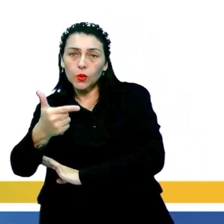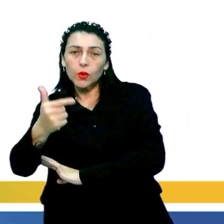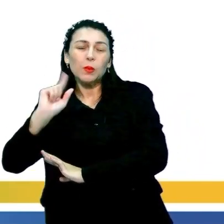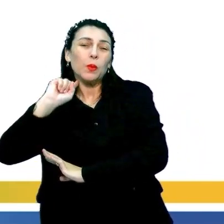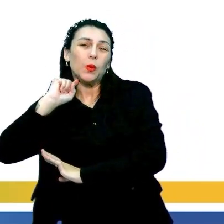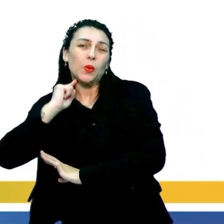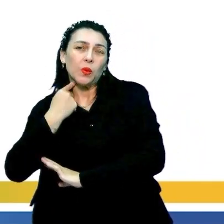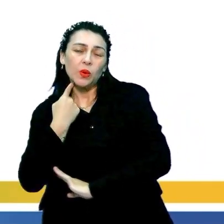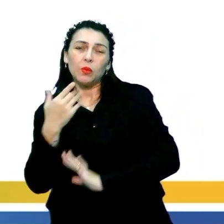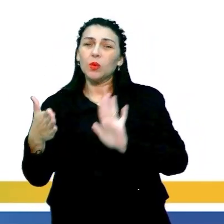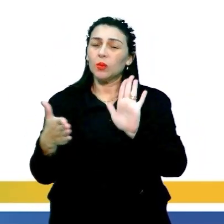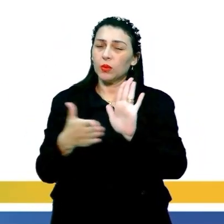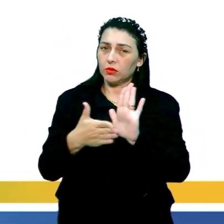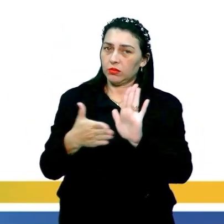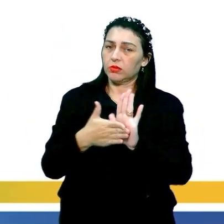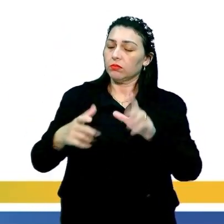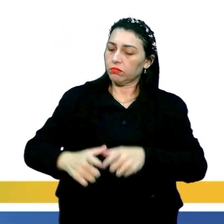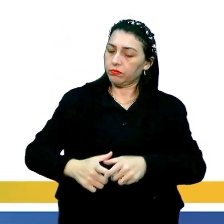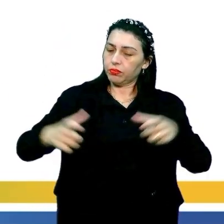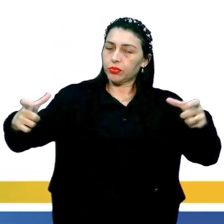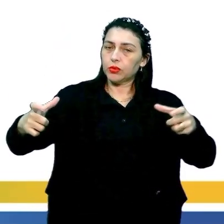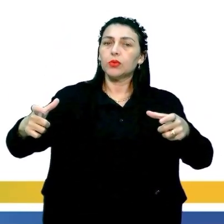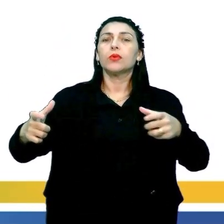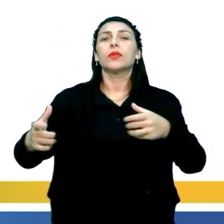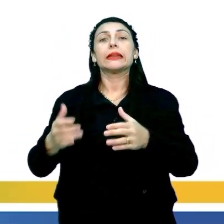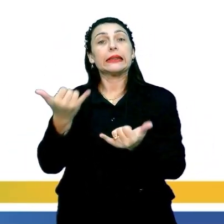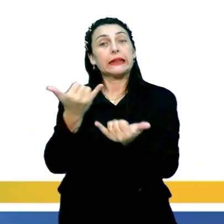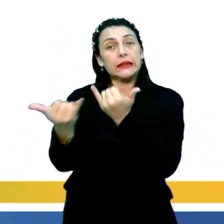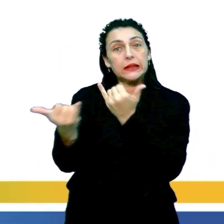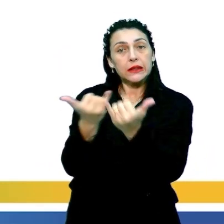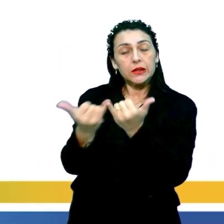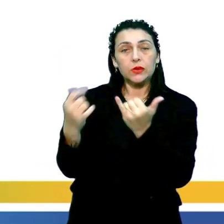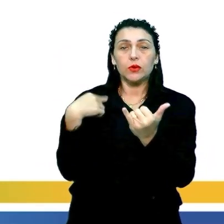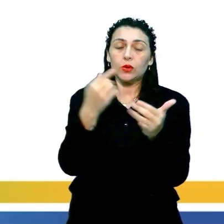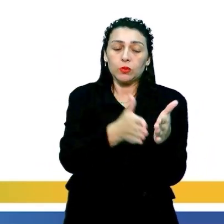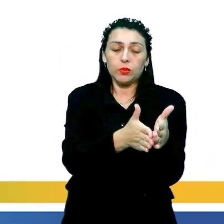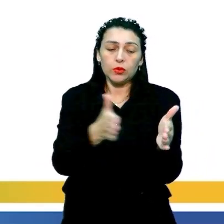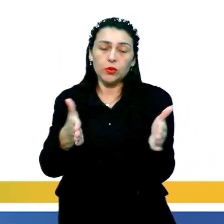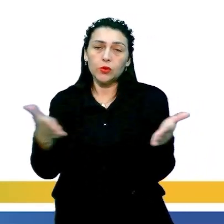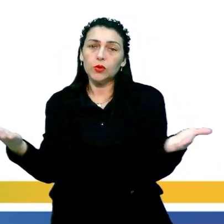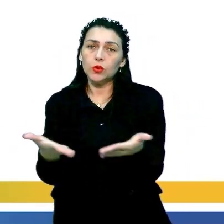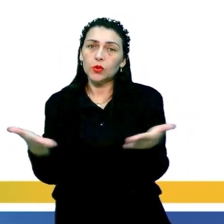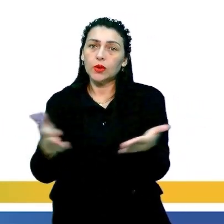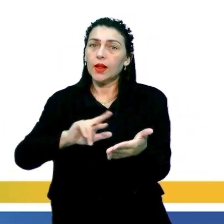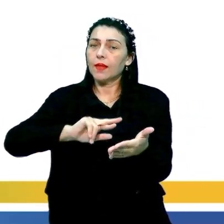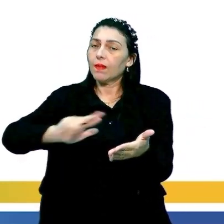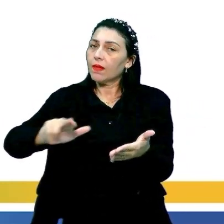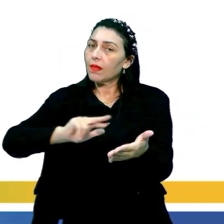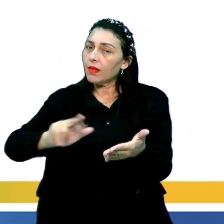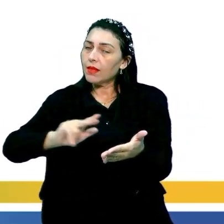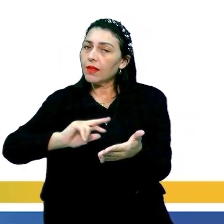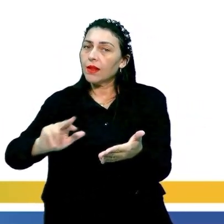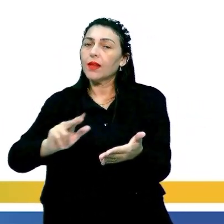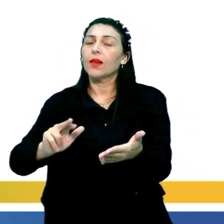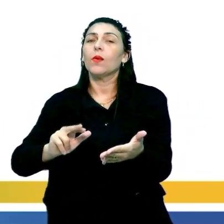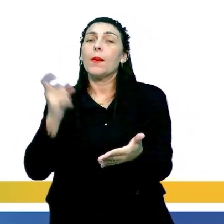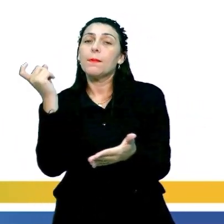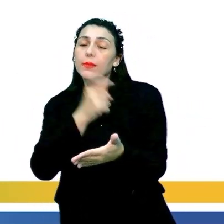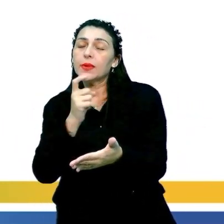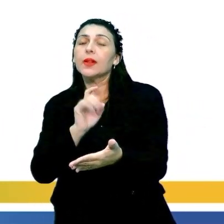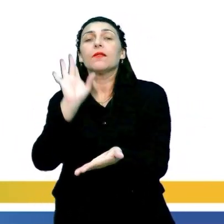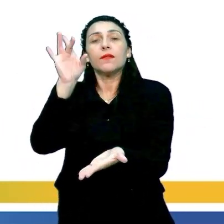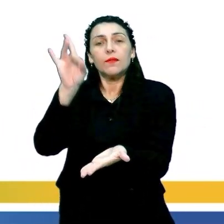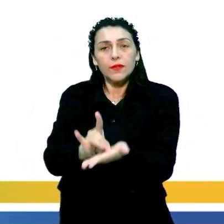em proporções significativas. Qualquer semelhança com o nosso período de hoje não é mera coincidência, né? Isso a gente vem